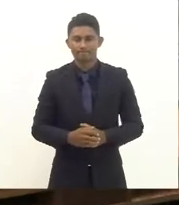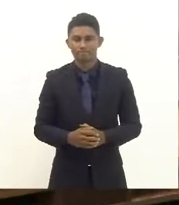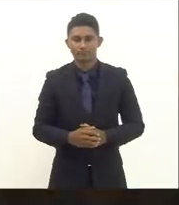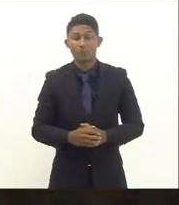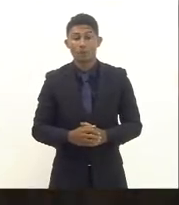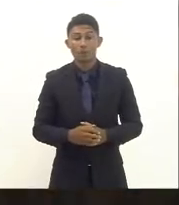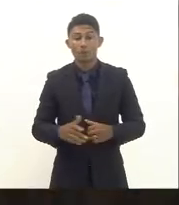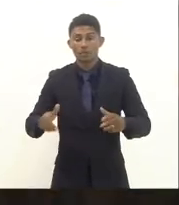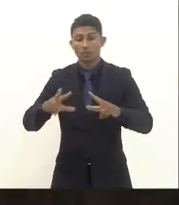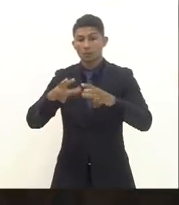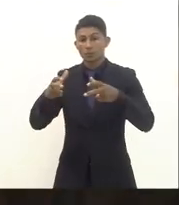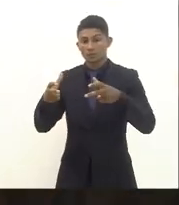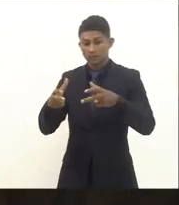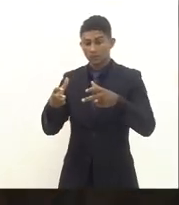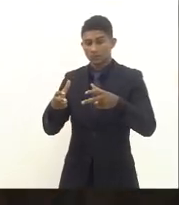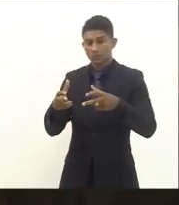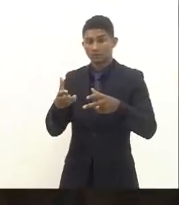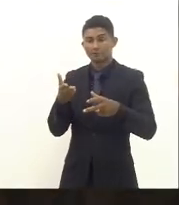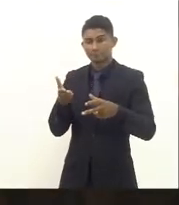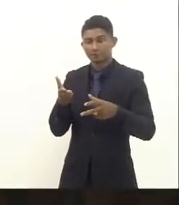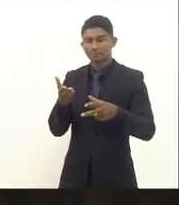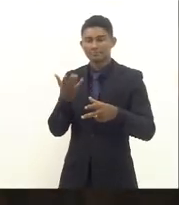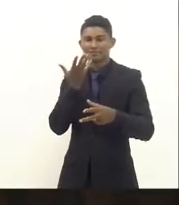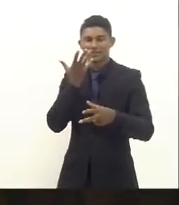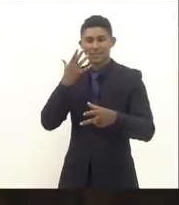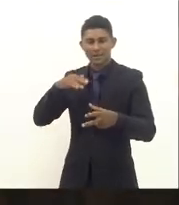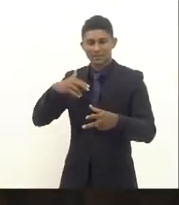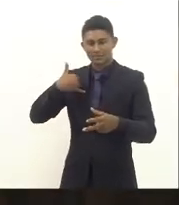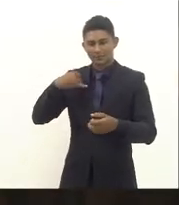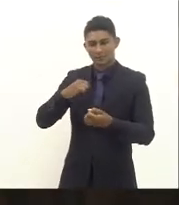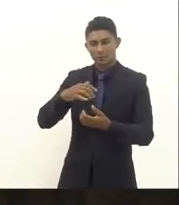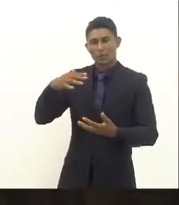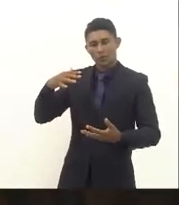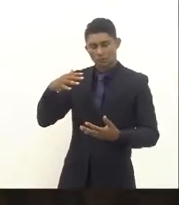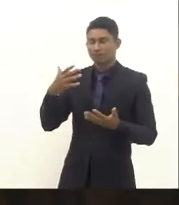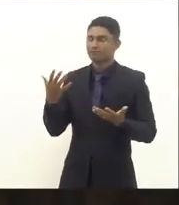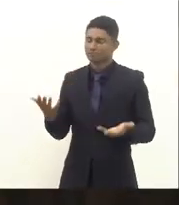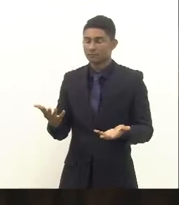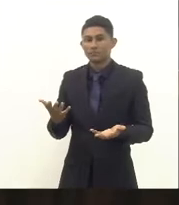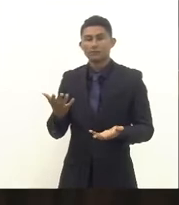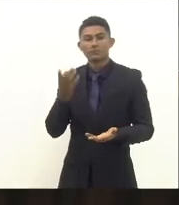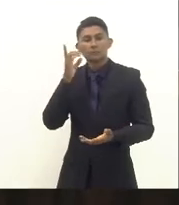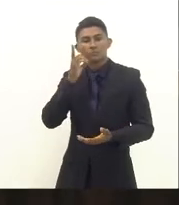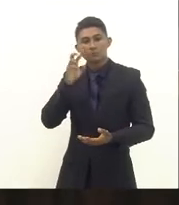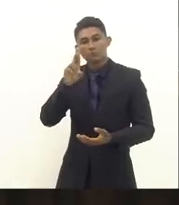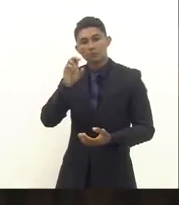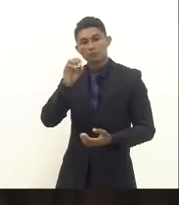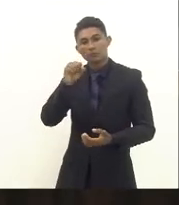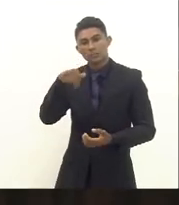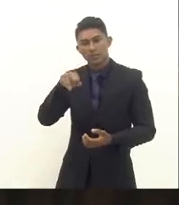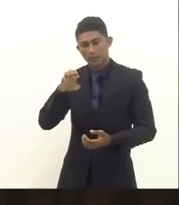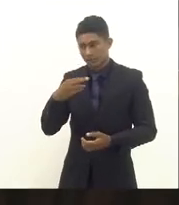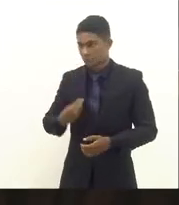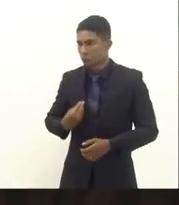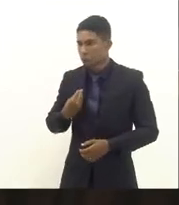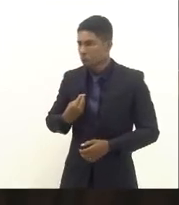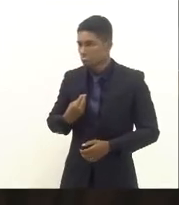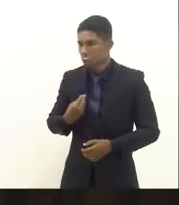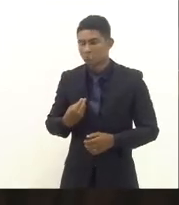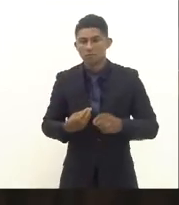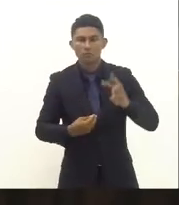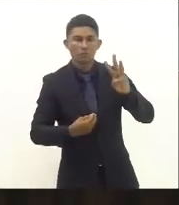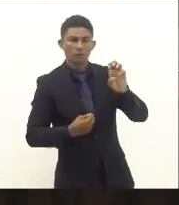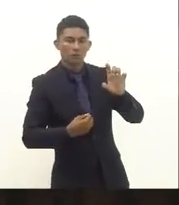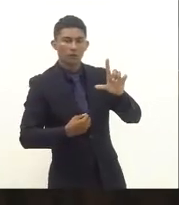pela comissão de assuntos tá querendo adolescente do Idoso deputada Rosane Félix estado Wellington